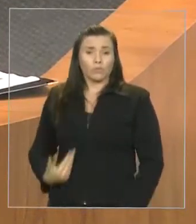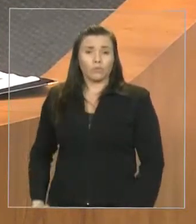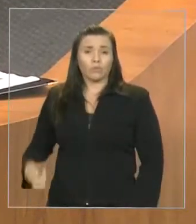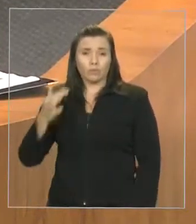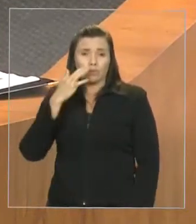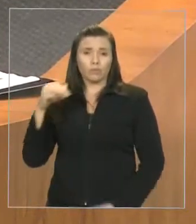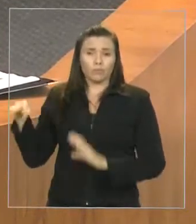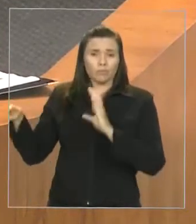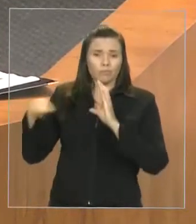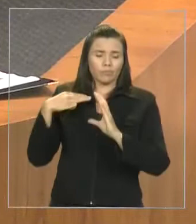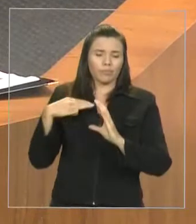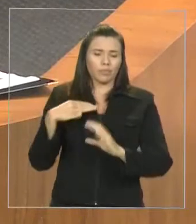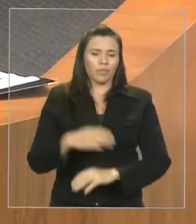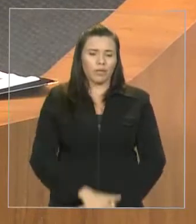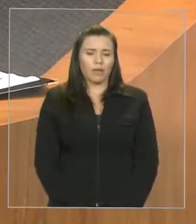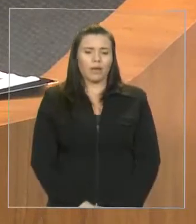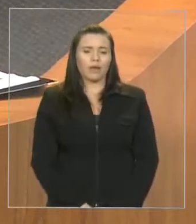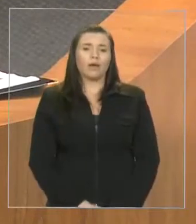e que havia construído.